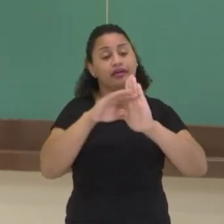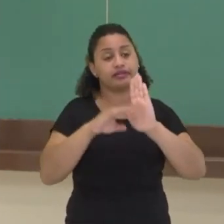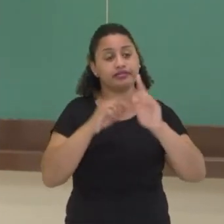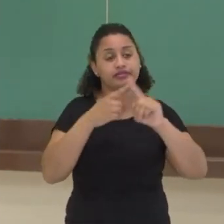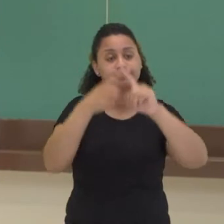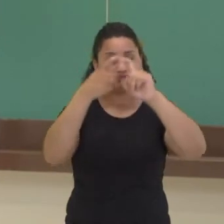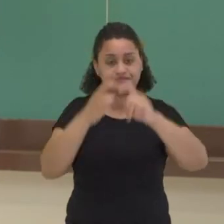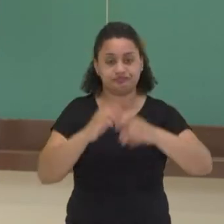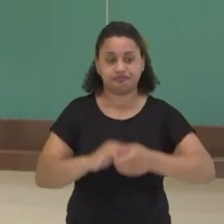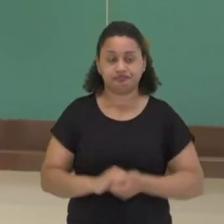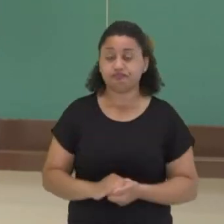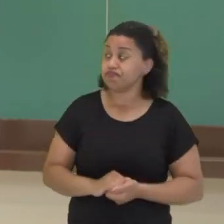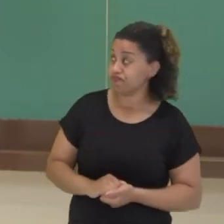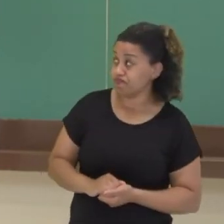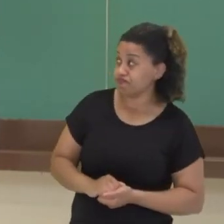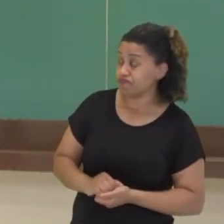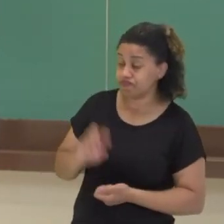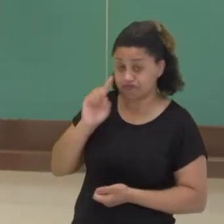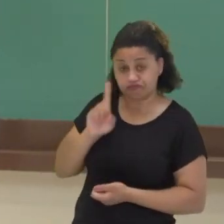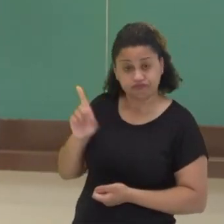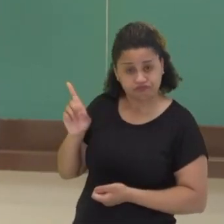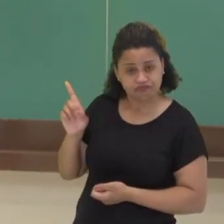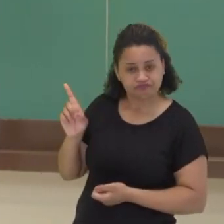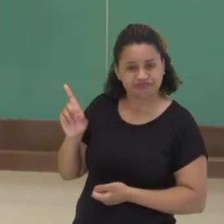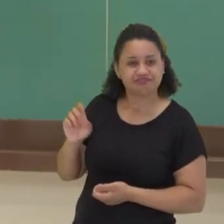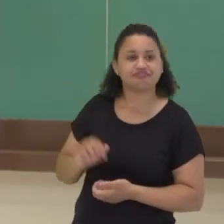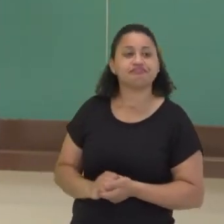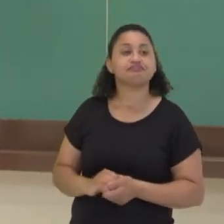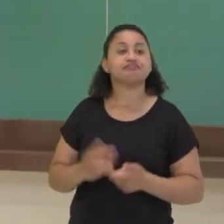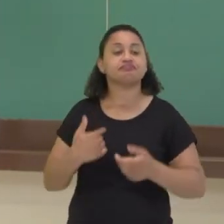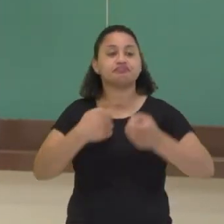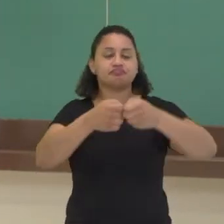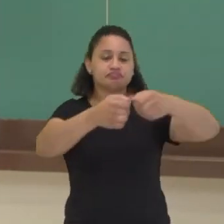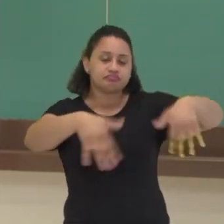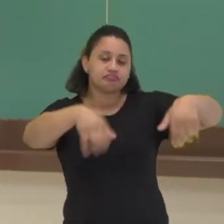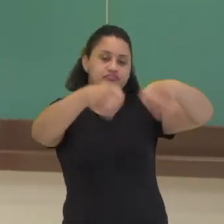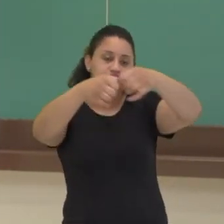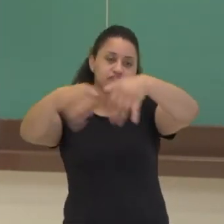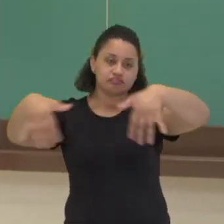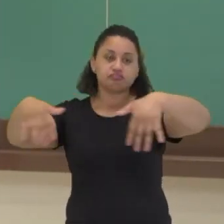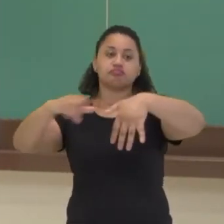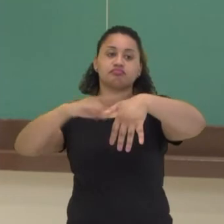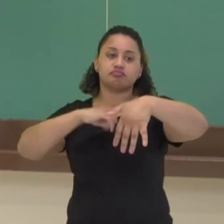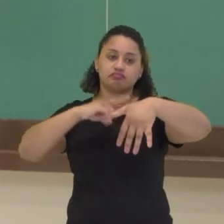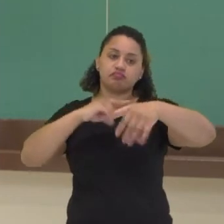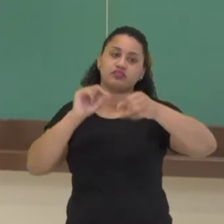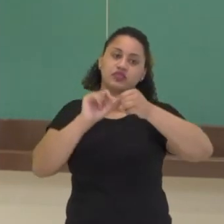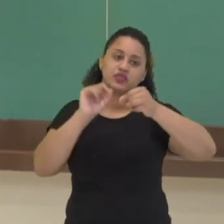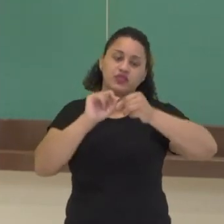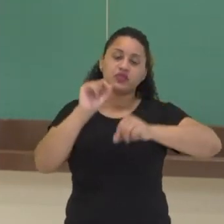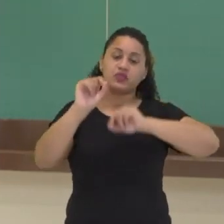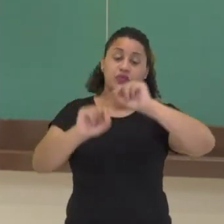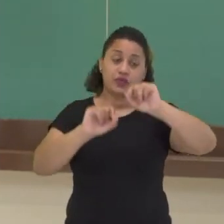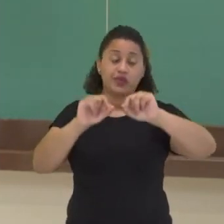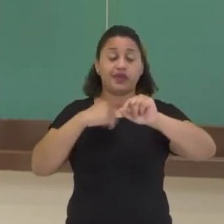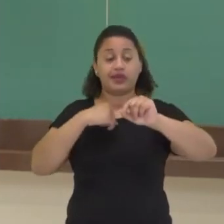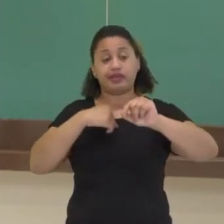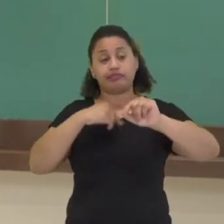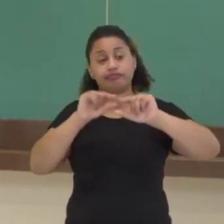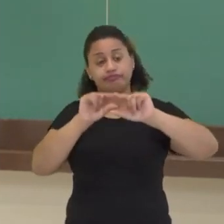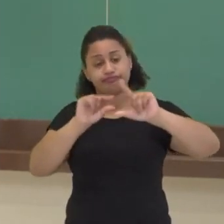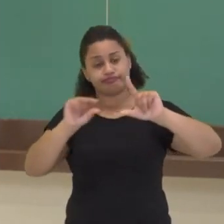Recife e as letras como possibilidades para Porto Alegre. Então, como a prof acabou de falar, esses